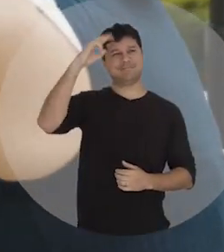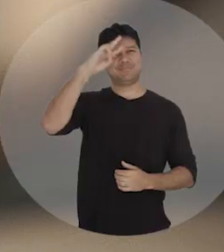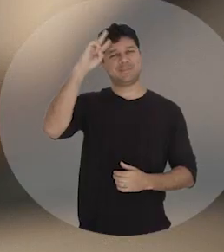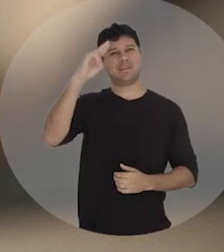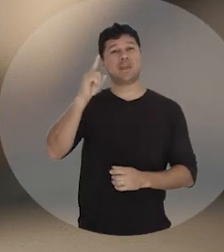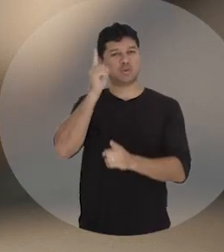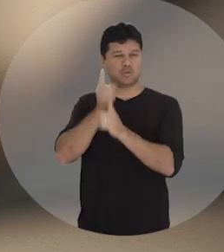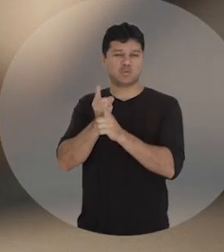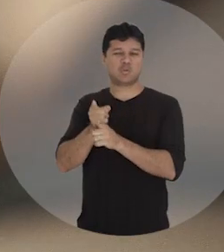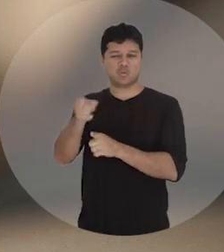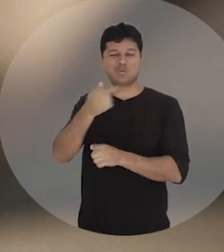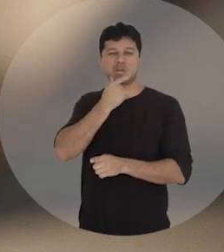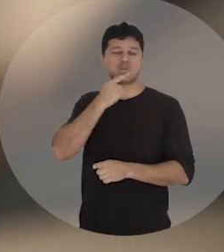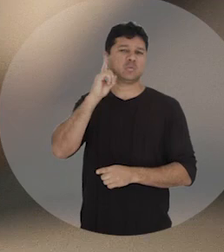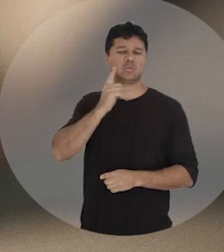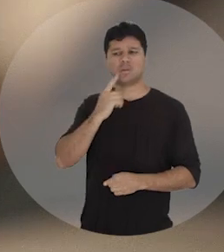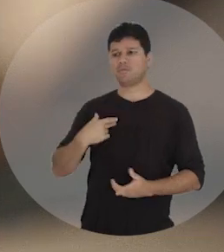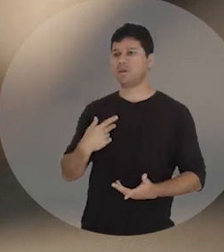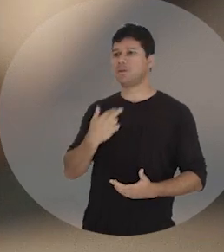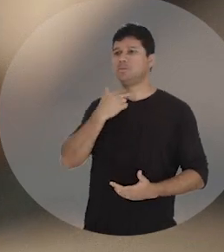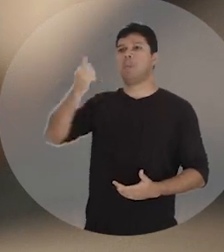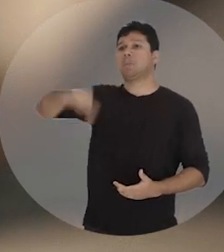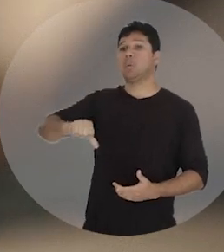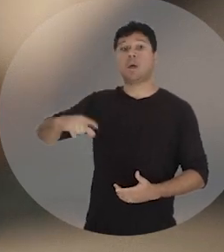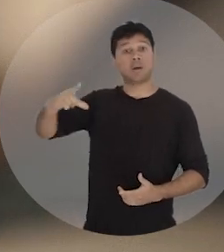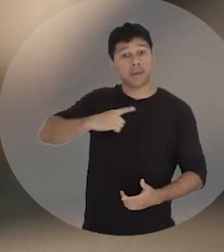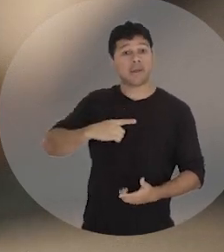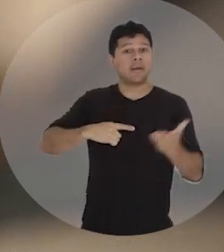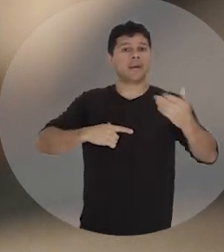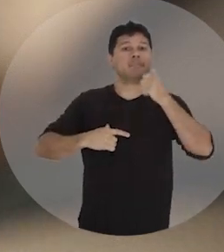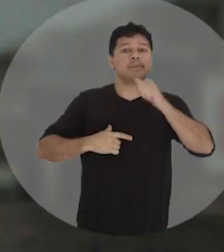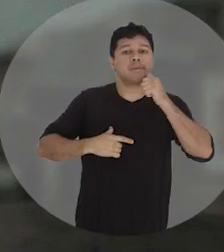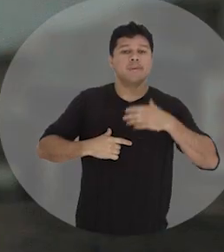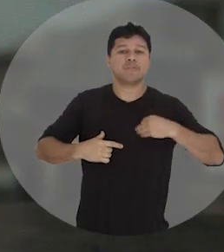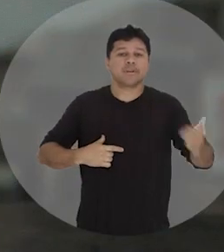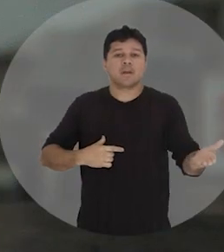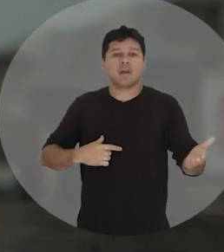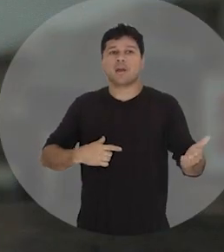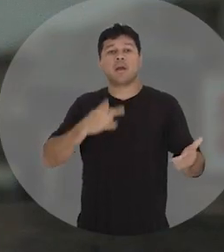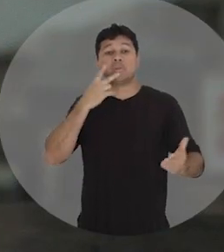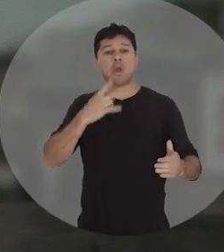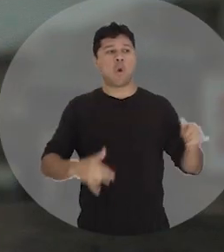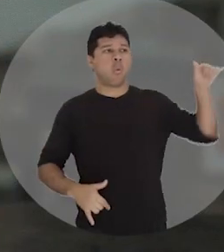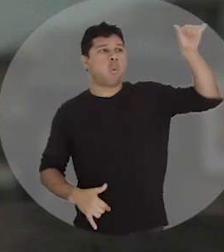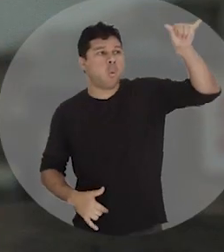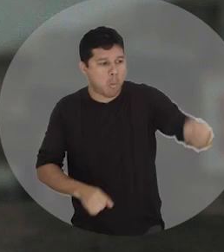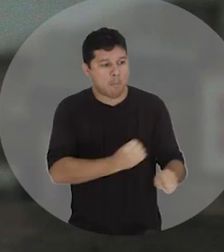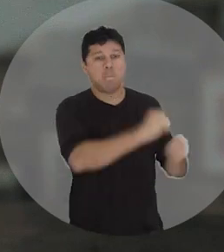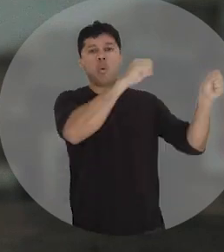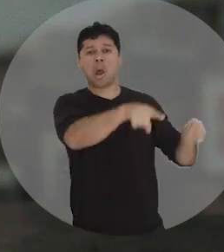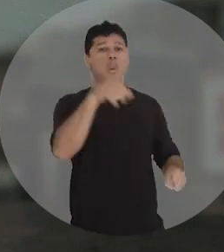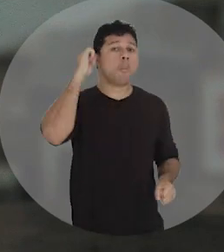E eu lembro quando eu descobri a surdez do Henrique, eu falava, gente, não tem jeito de ser pior. Tem, veio a Bruna que se cair um